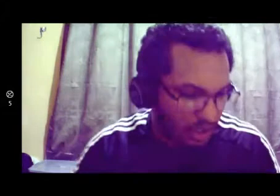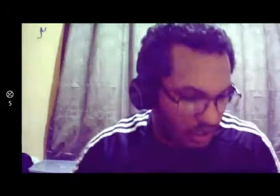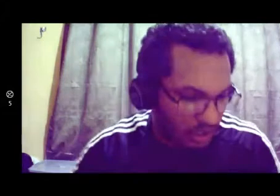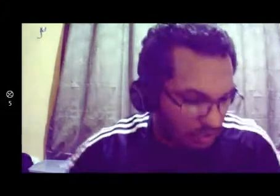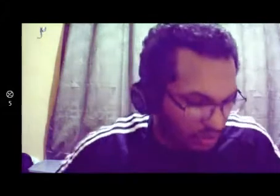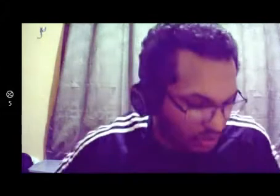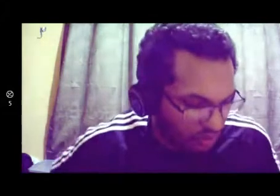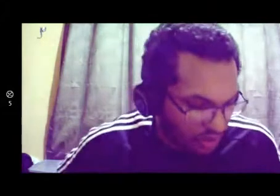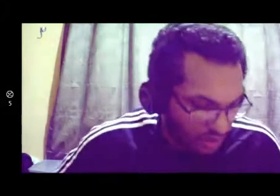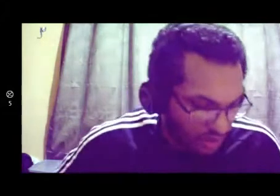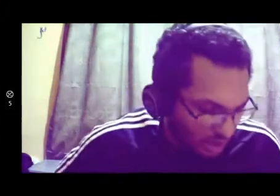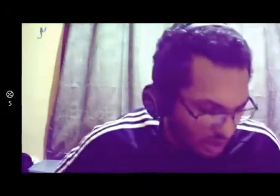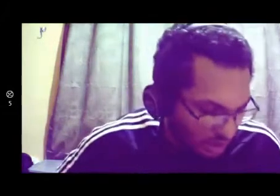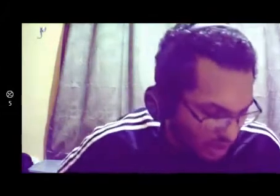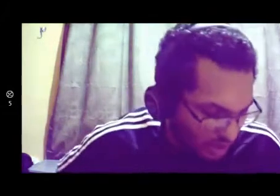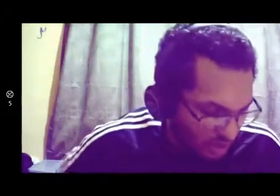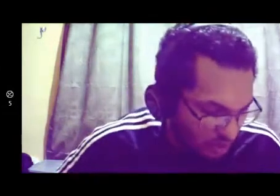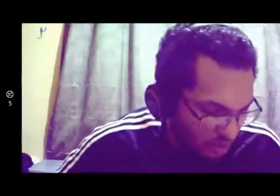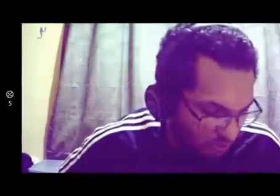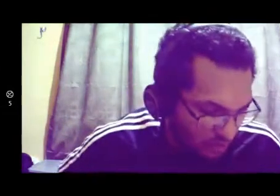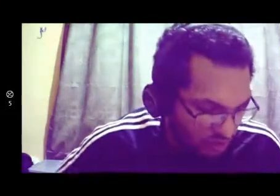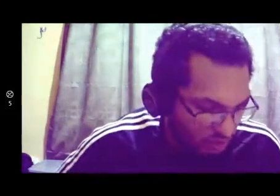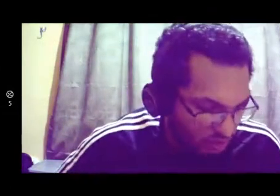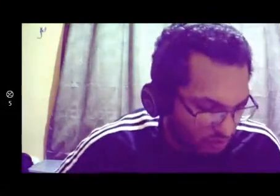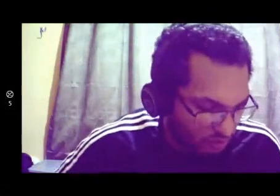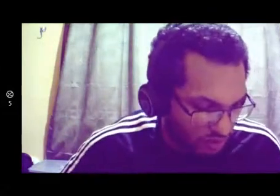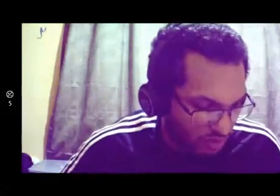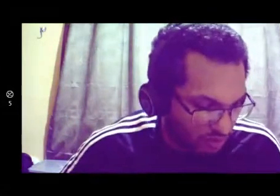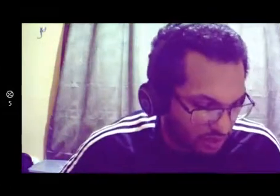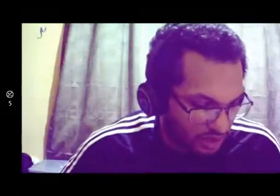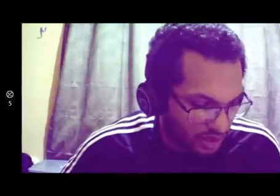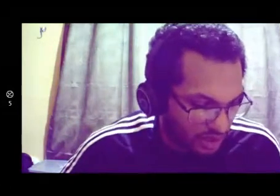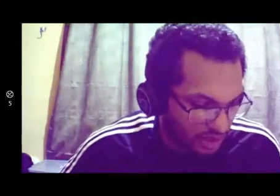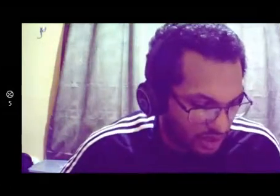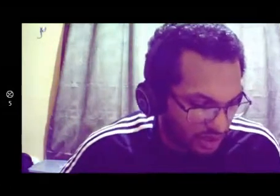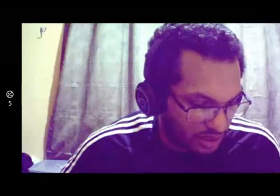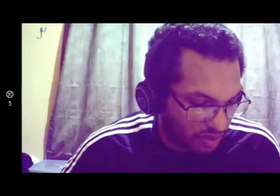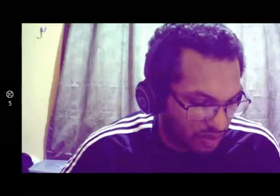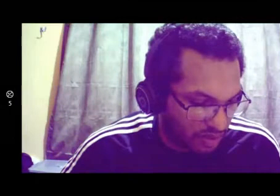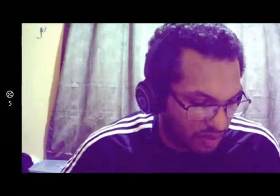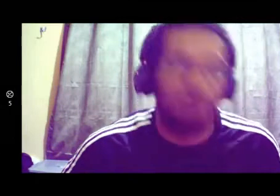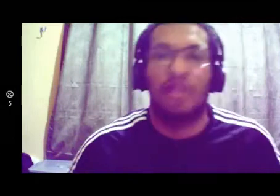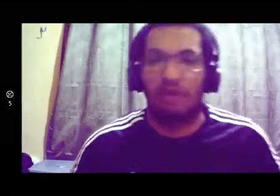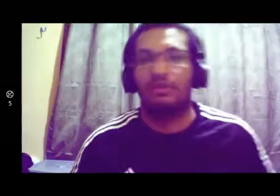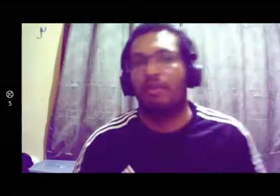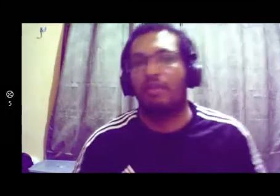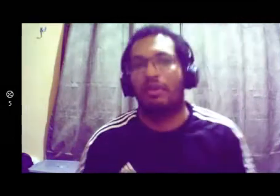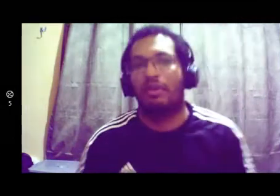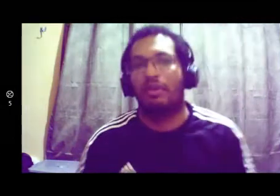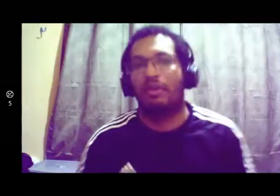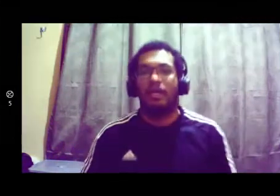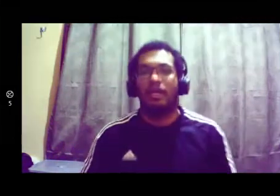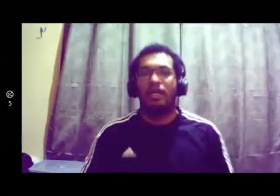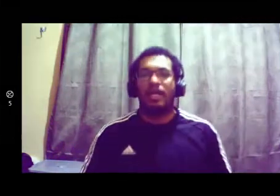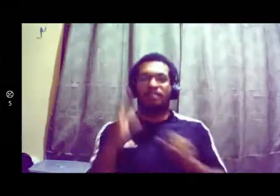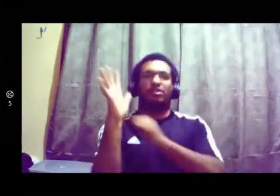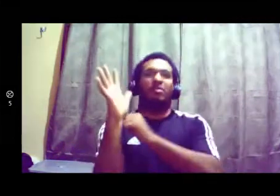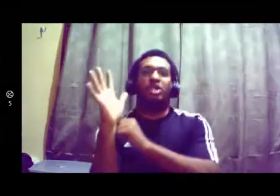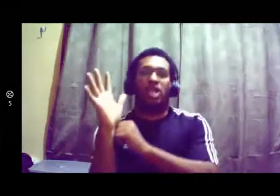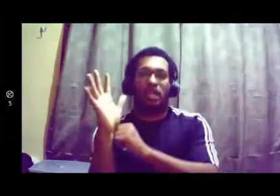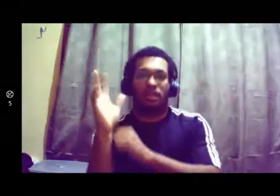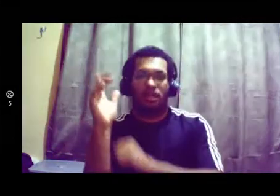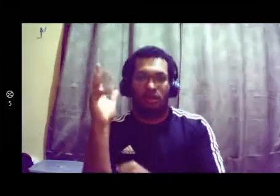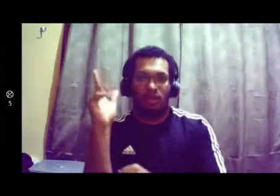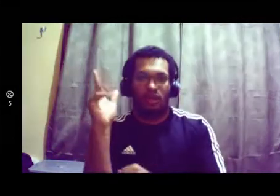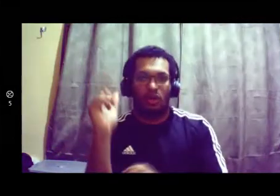Quero mandar uma dúvida. Quem é canhoto e faz os movimentos com a mão esquerda não tem problema, não. Não tem problema. Se você faz com a